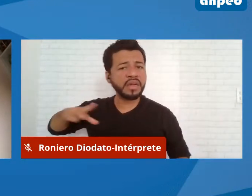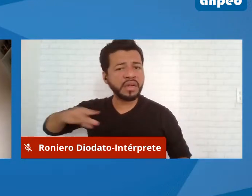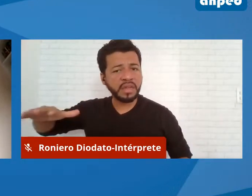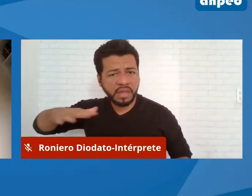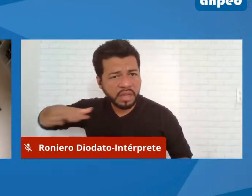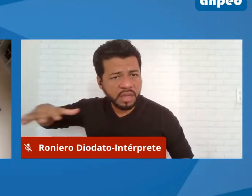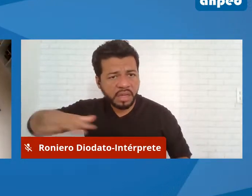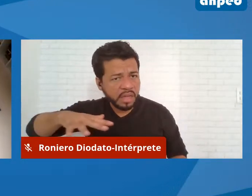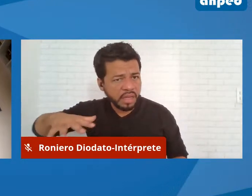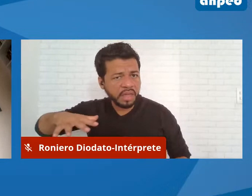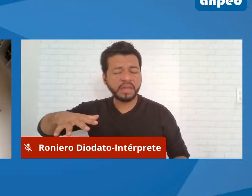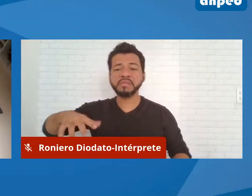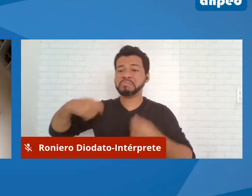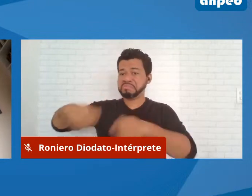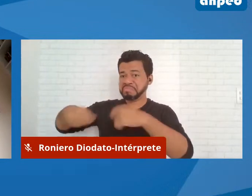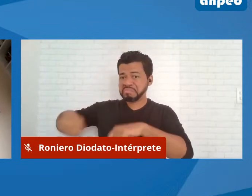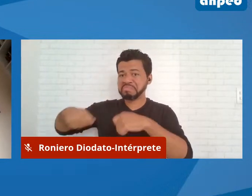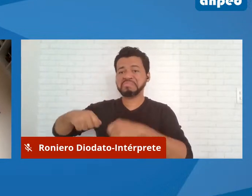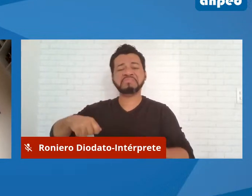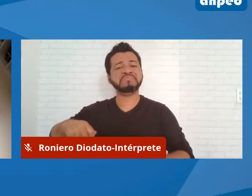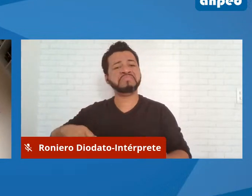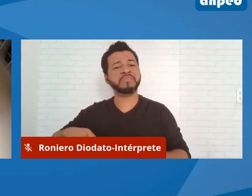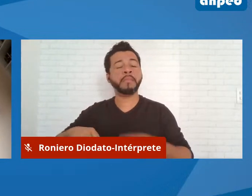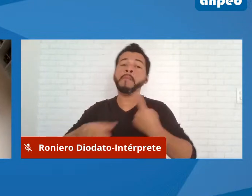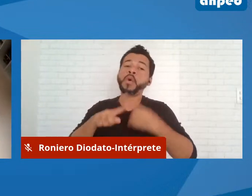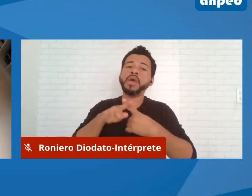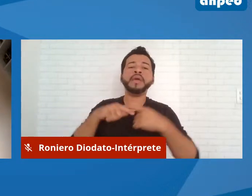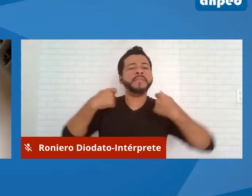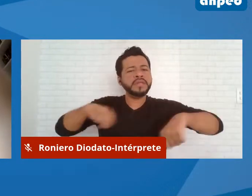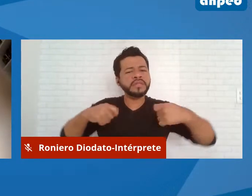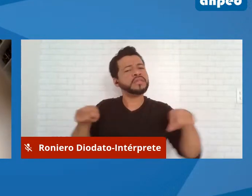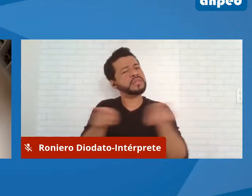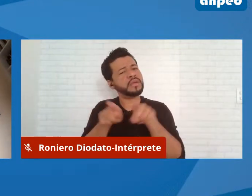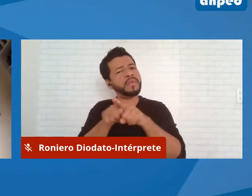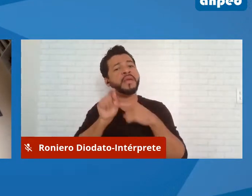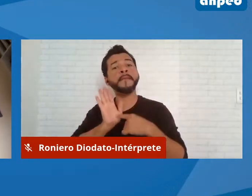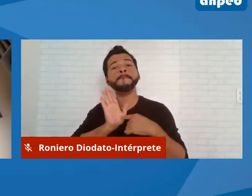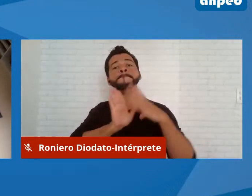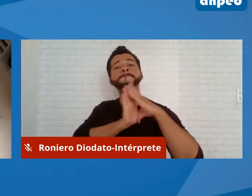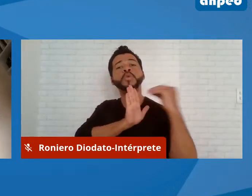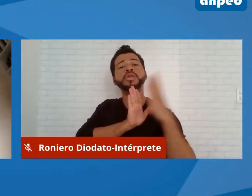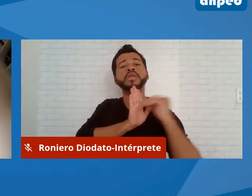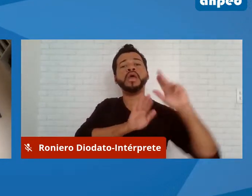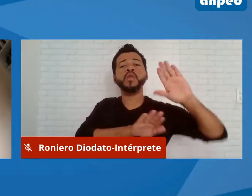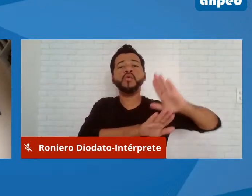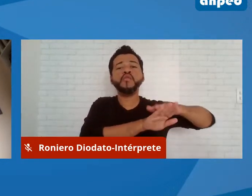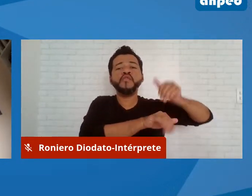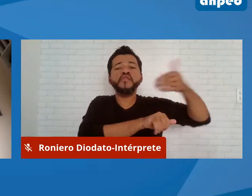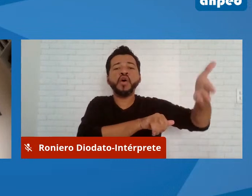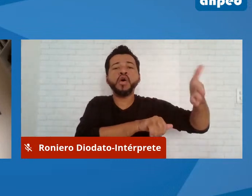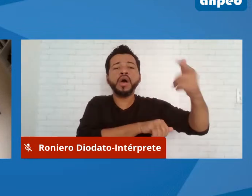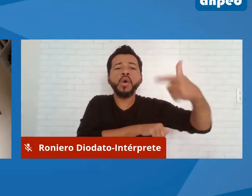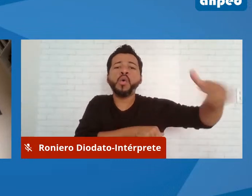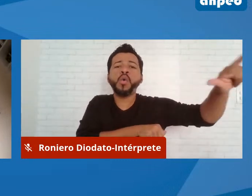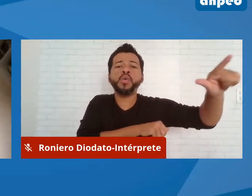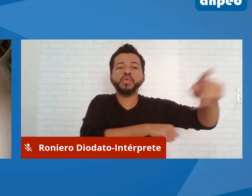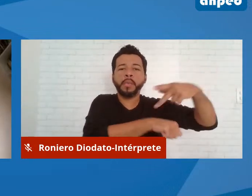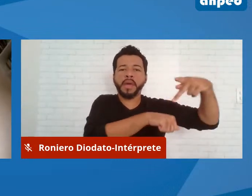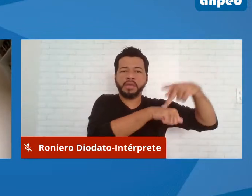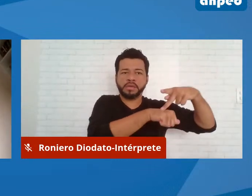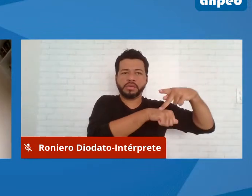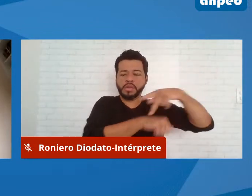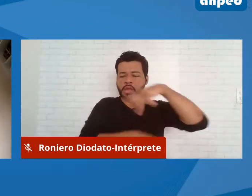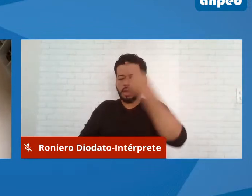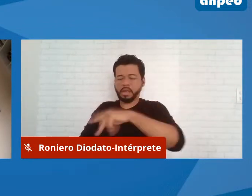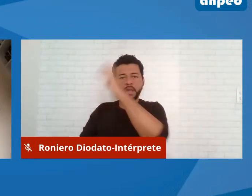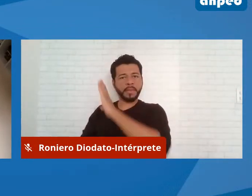inclusive represente o Brasil lá fora. Um governo como esse é exatamente o contrário, está dilapidando o Estado.